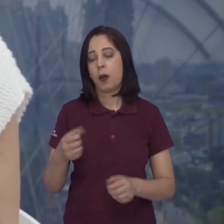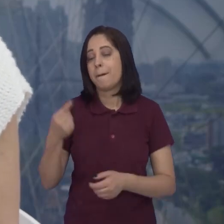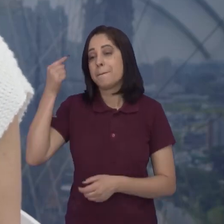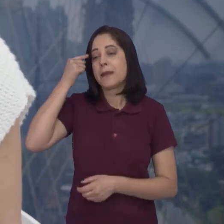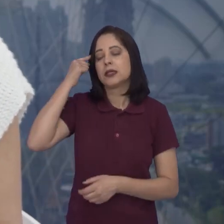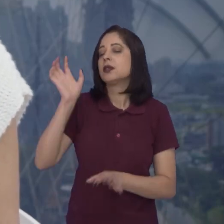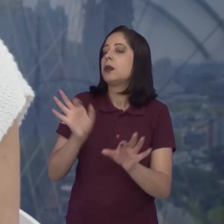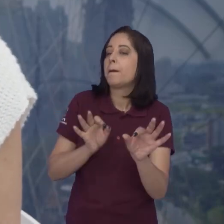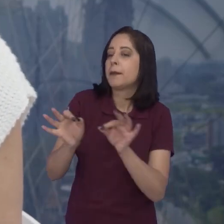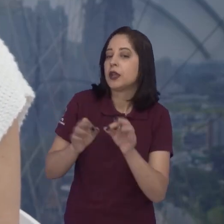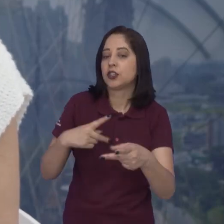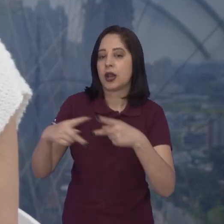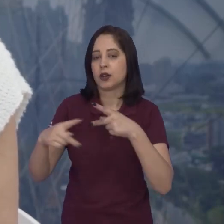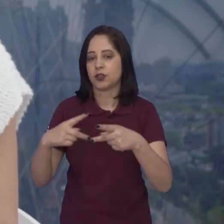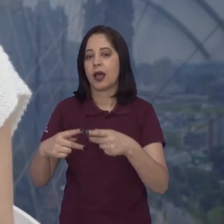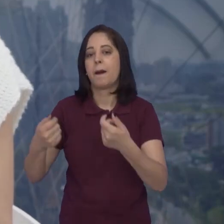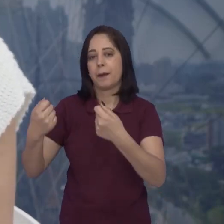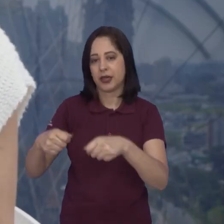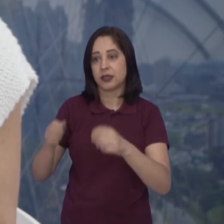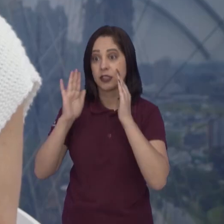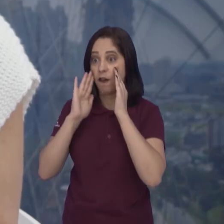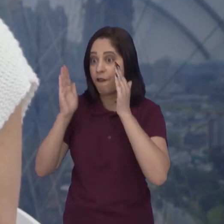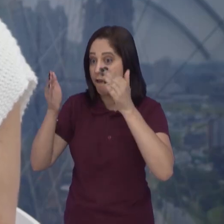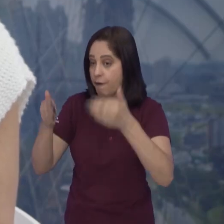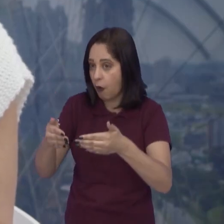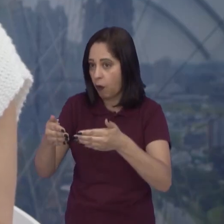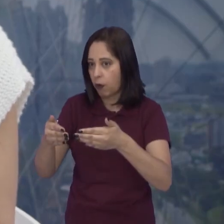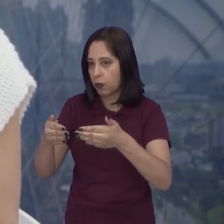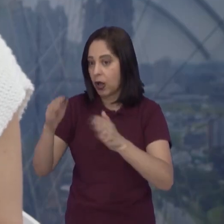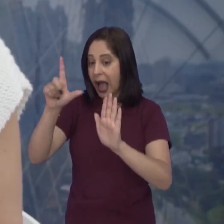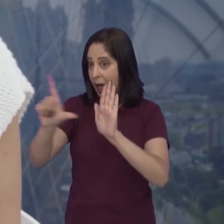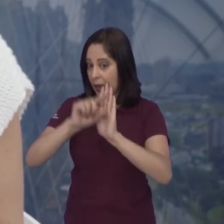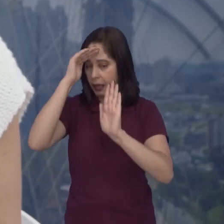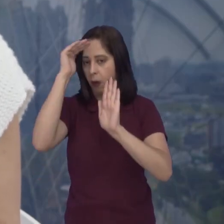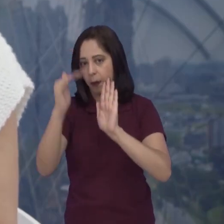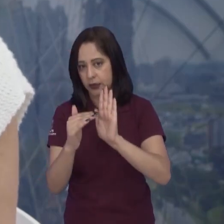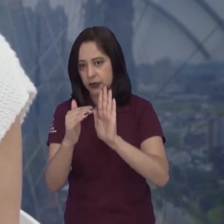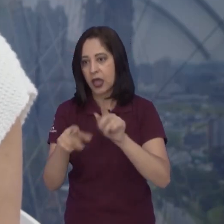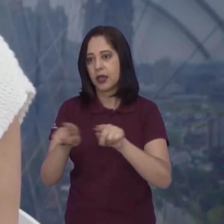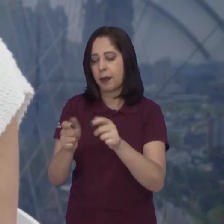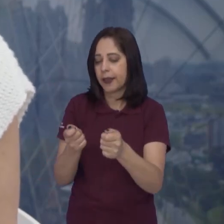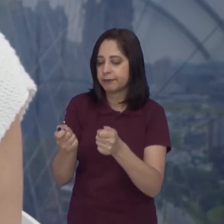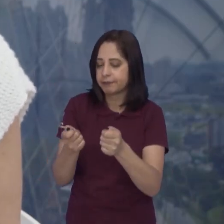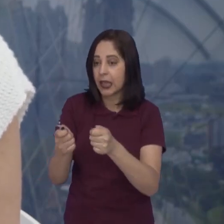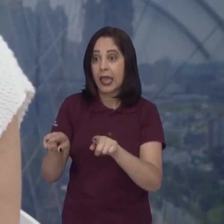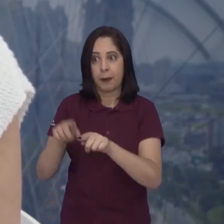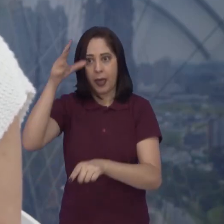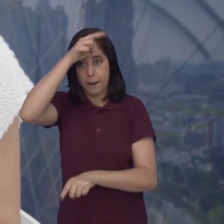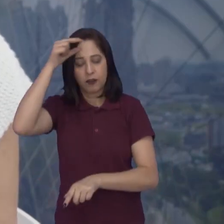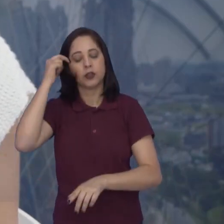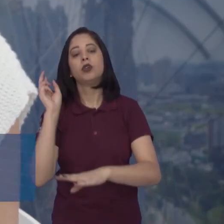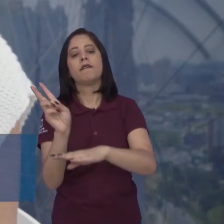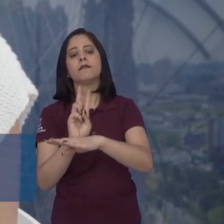São José, isso, tem que ser feito focado no que está no plano diretor e de forma controlada e fiscalizada para que